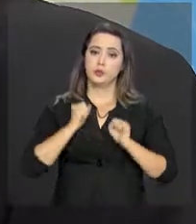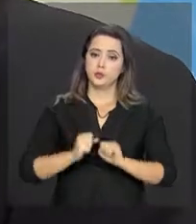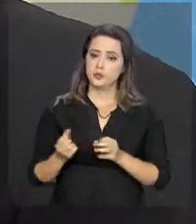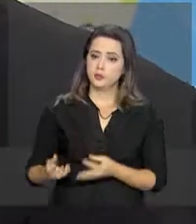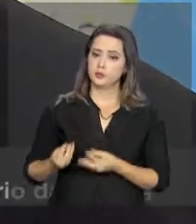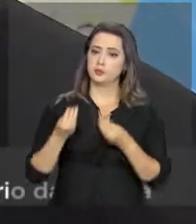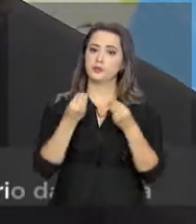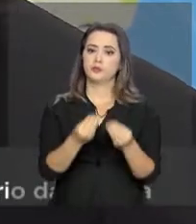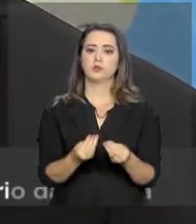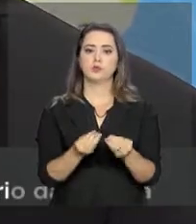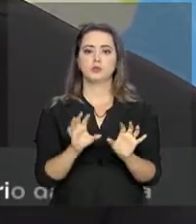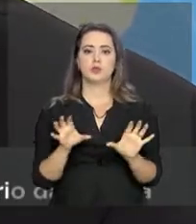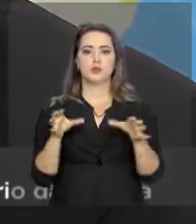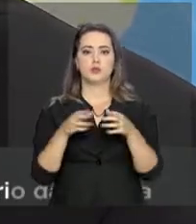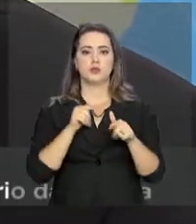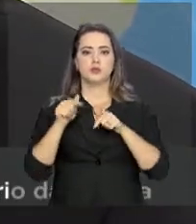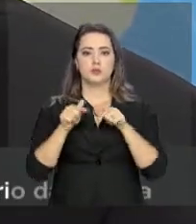levar